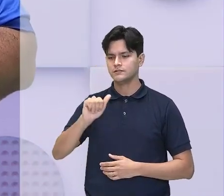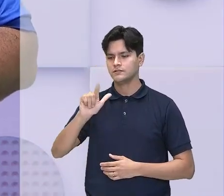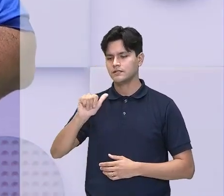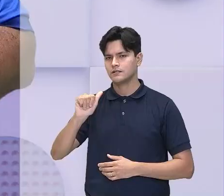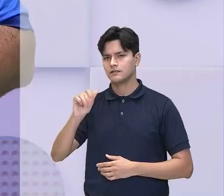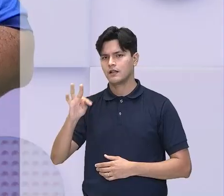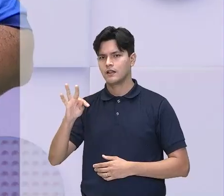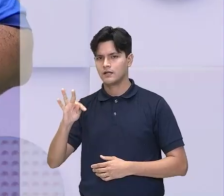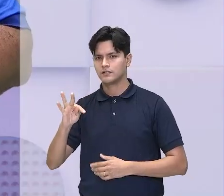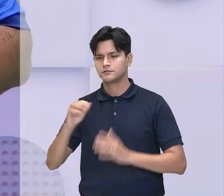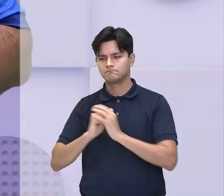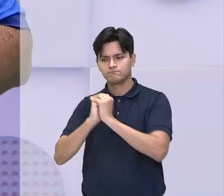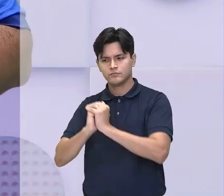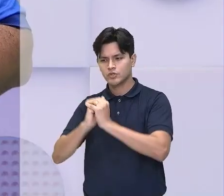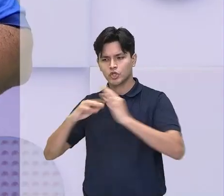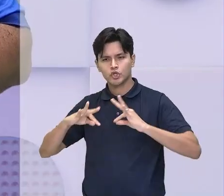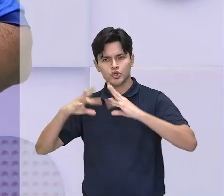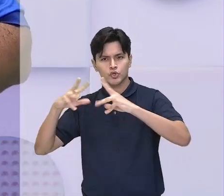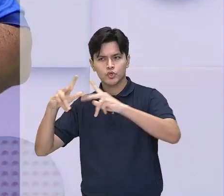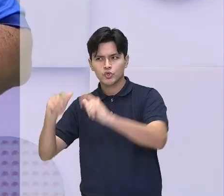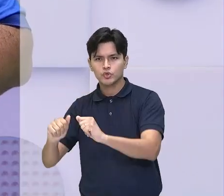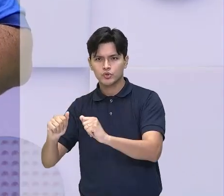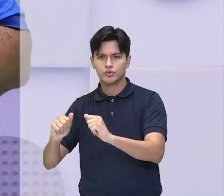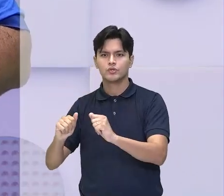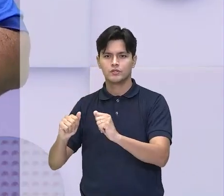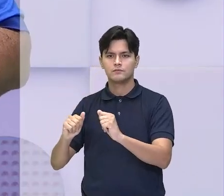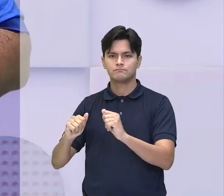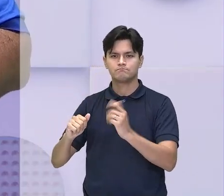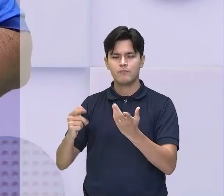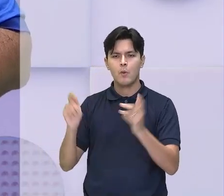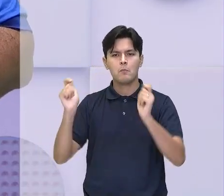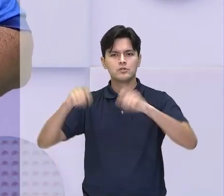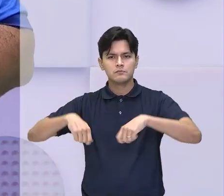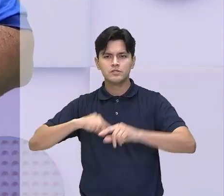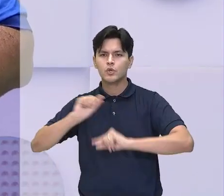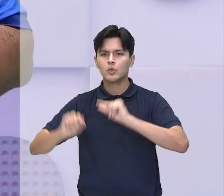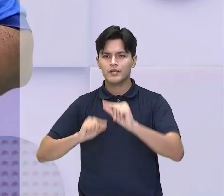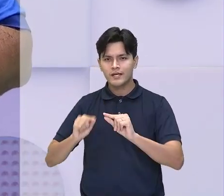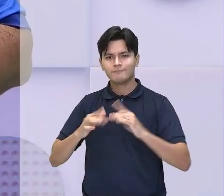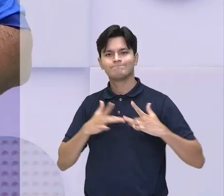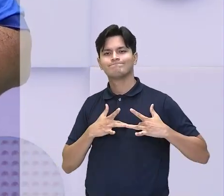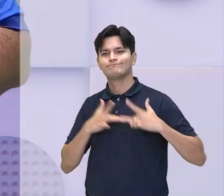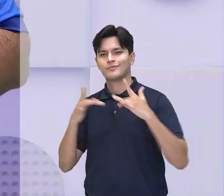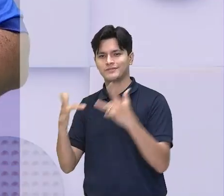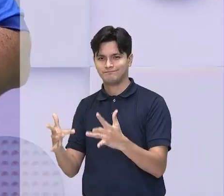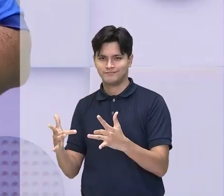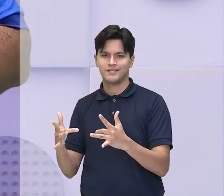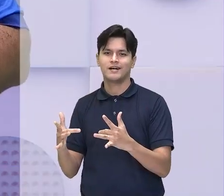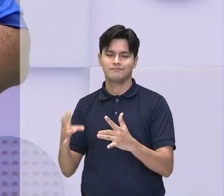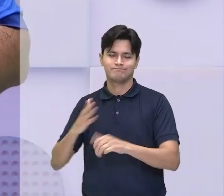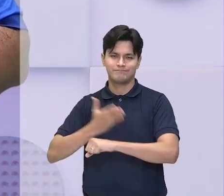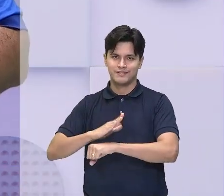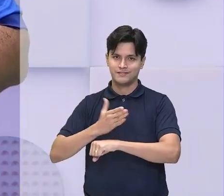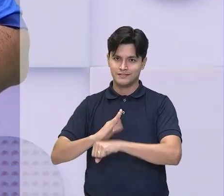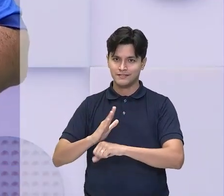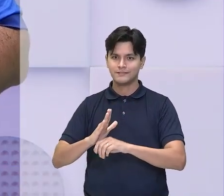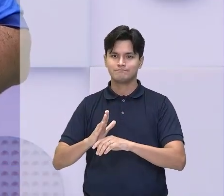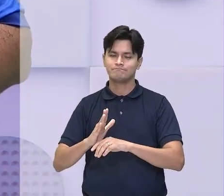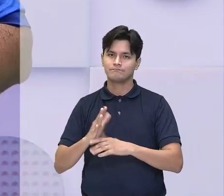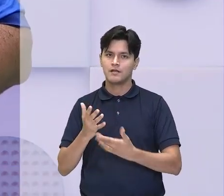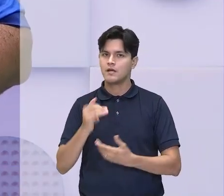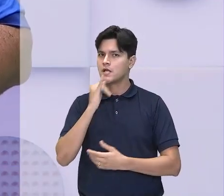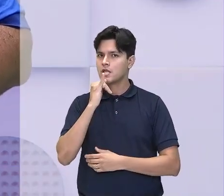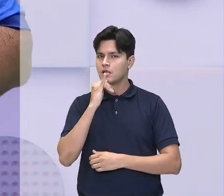ele obriga também que a pessoa seja uma pessoa solidária. E aí, dificilmente, num país